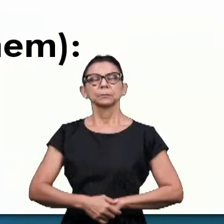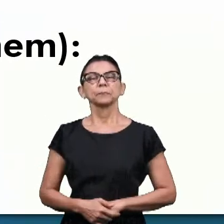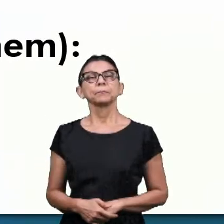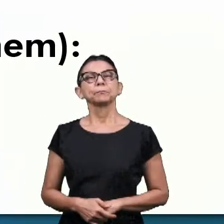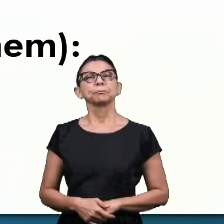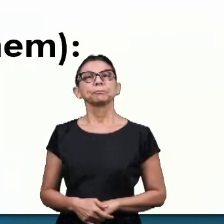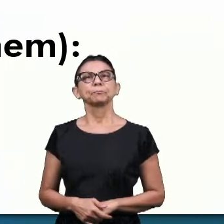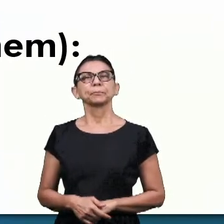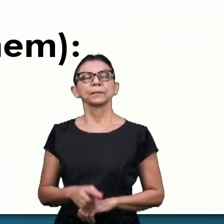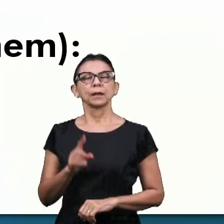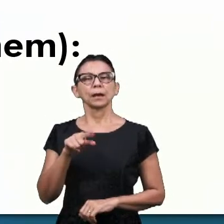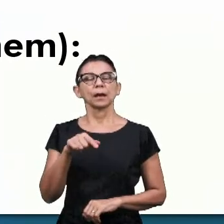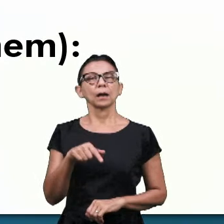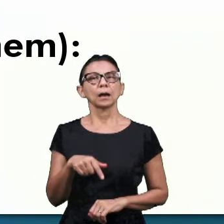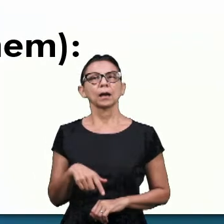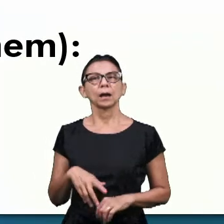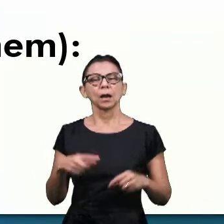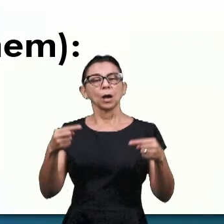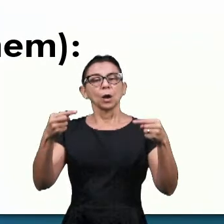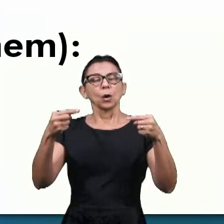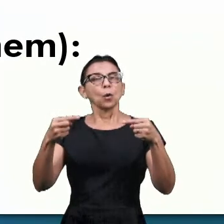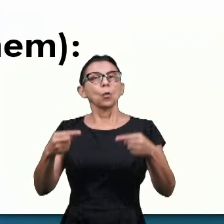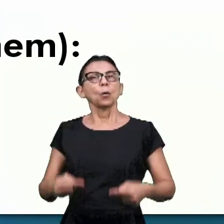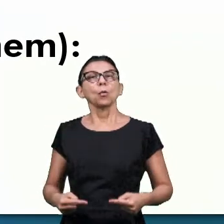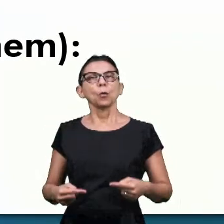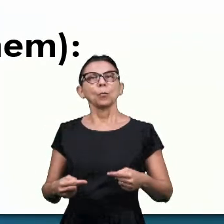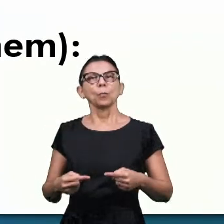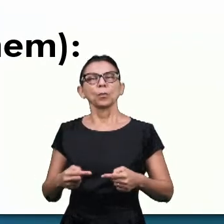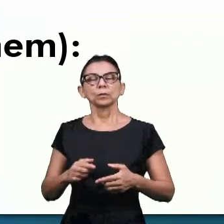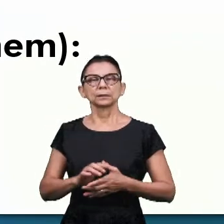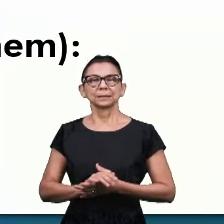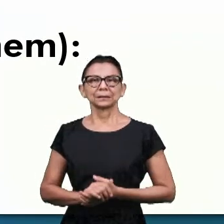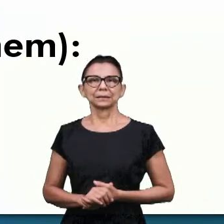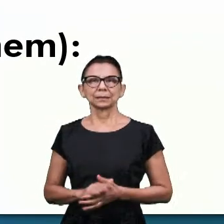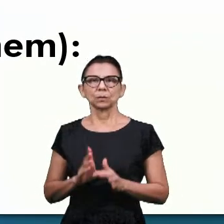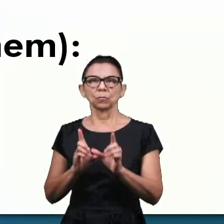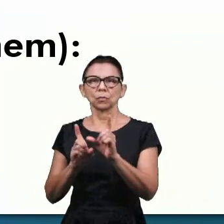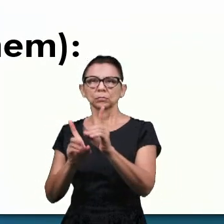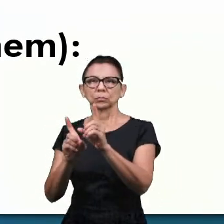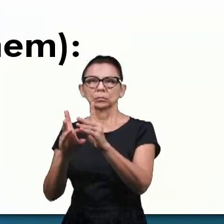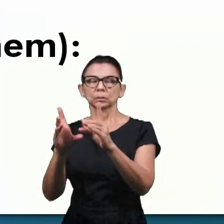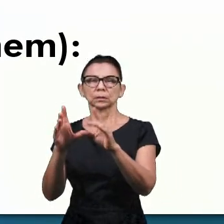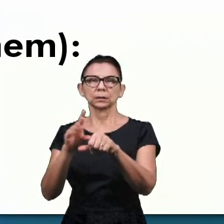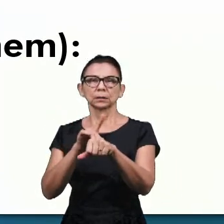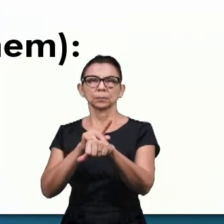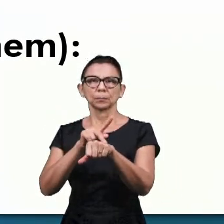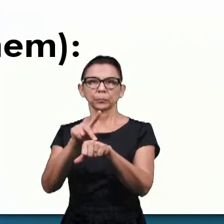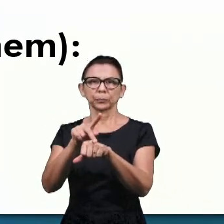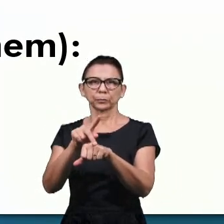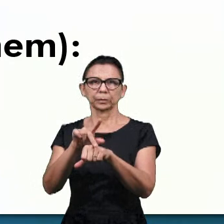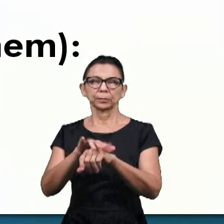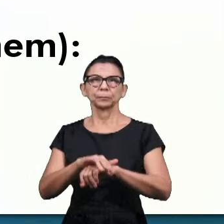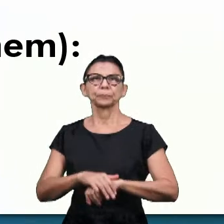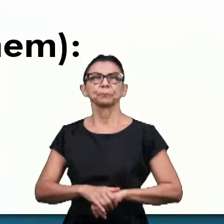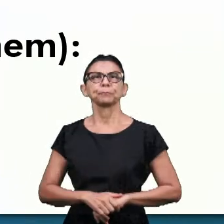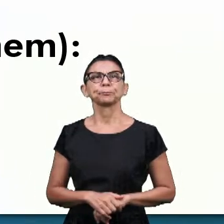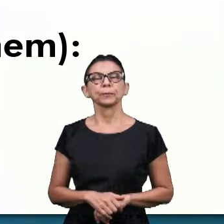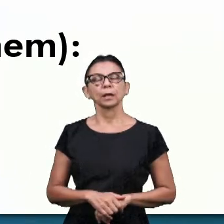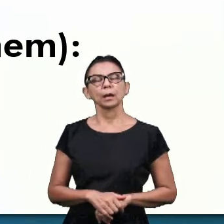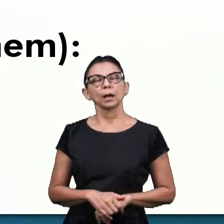é oposição à palavra, ou oposição à sã doutrina, tá certo? Aí você tem aqui o item